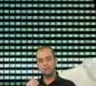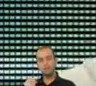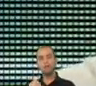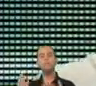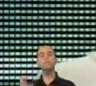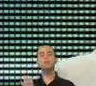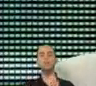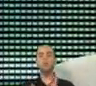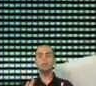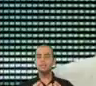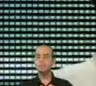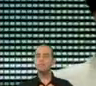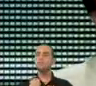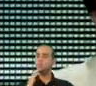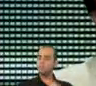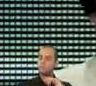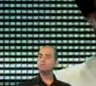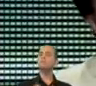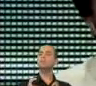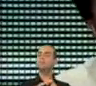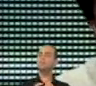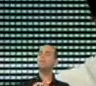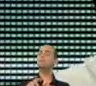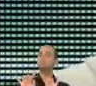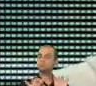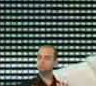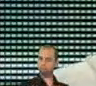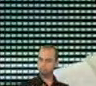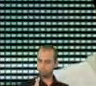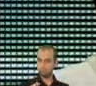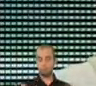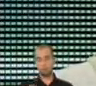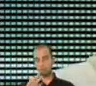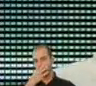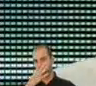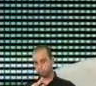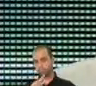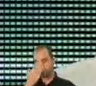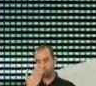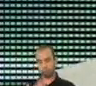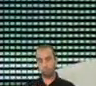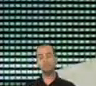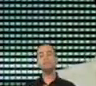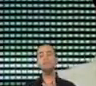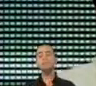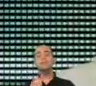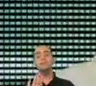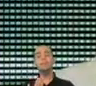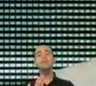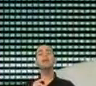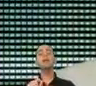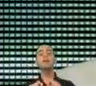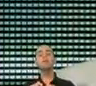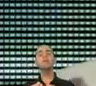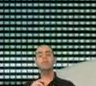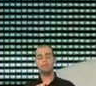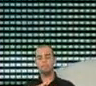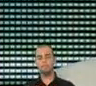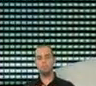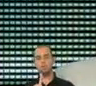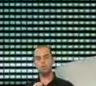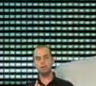quer também um exame, o atendimento com especialista. Eu tenho uma proposta que é a